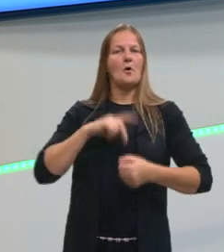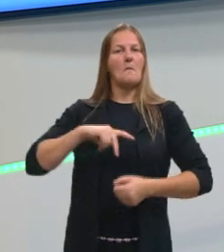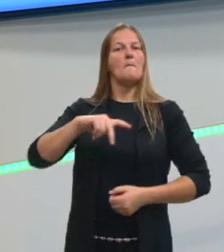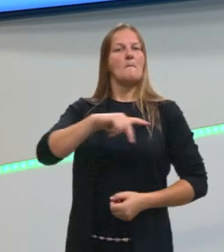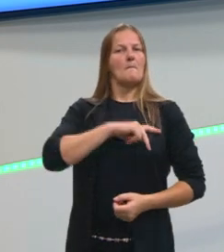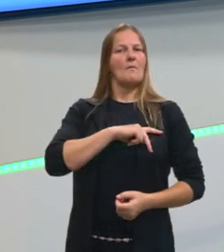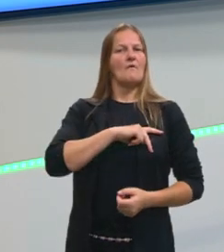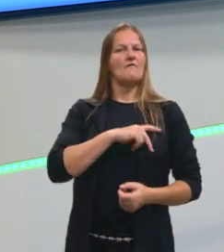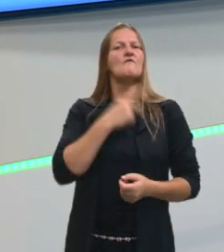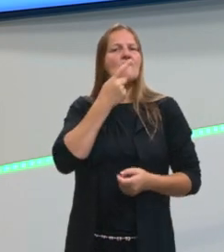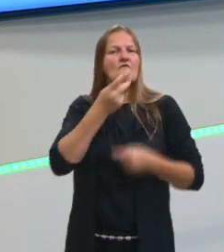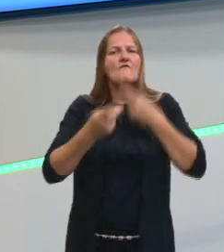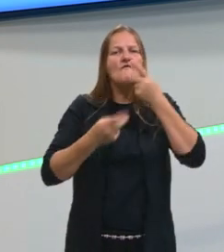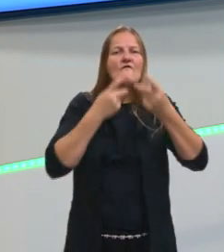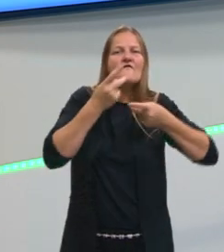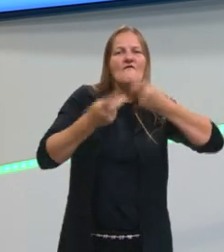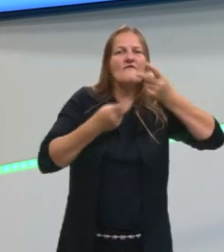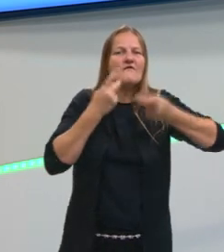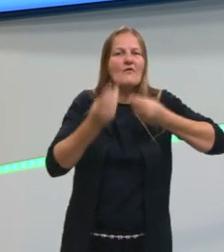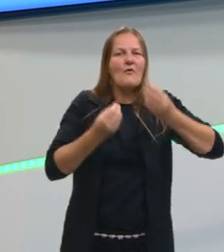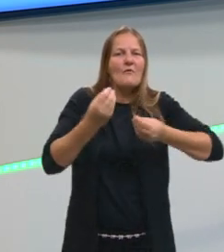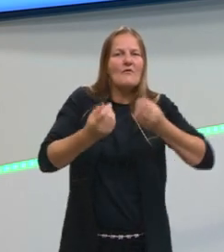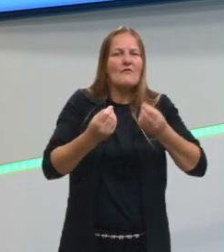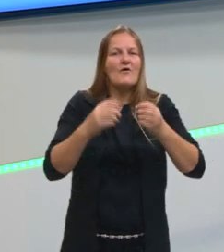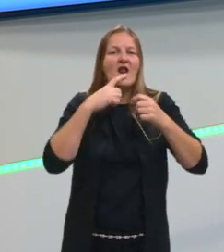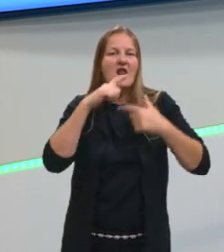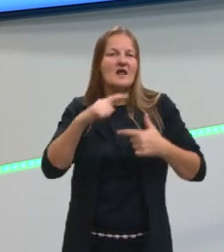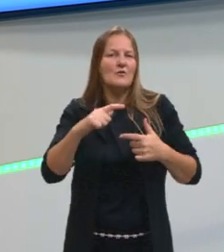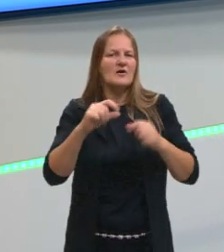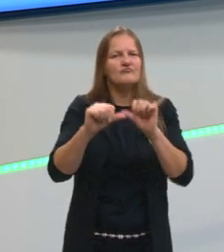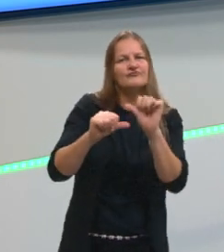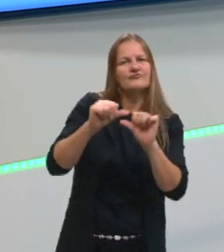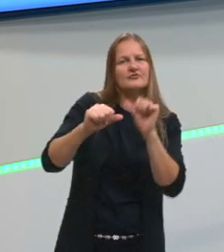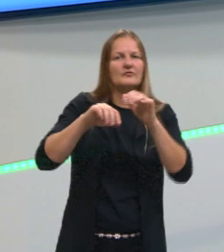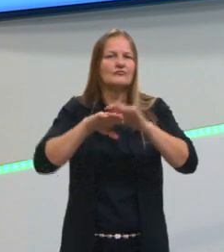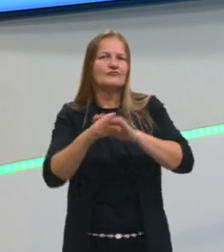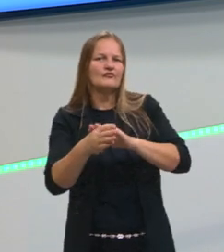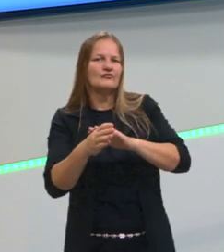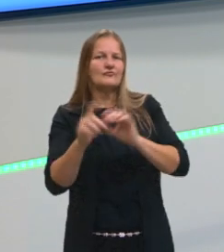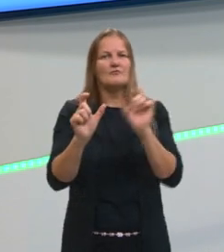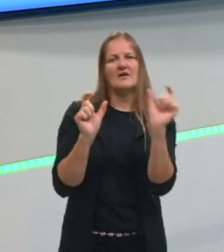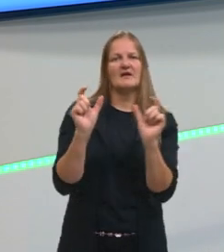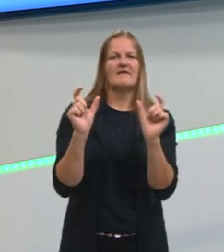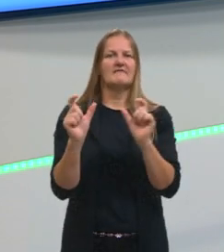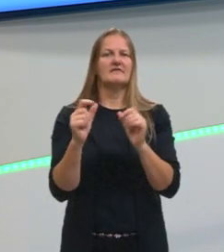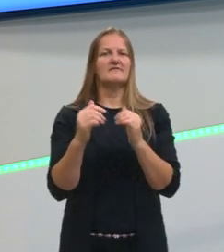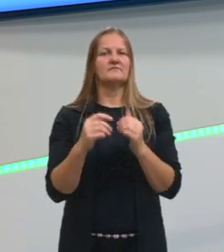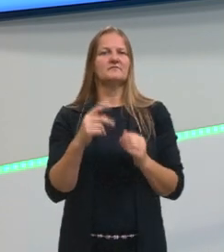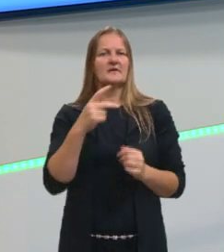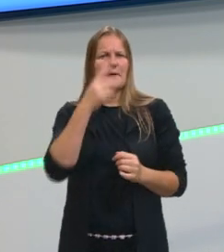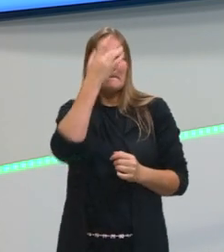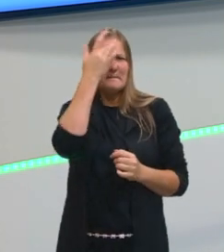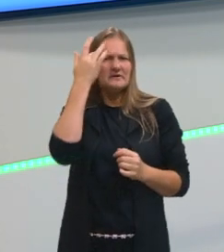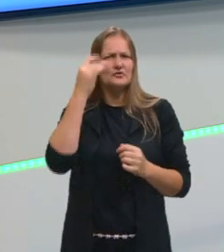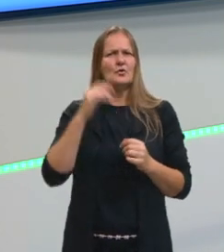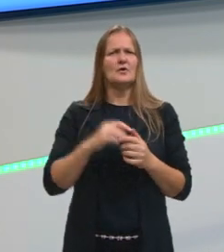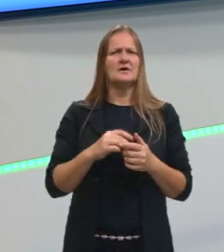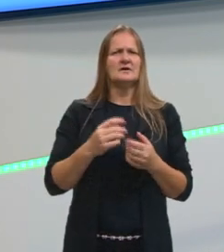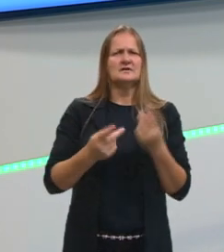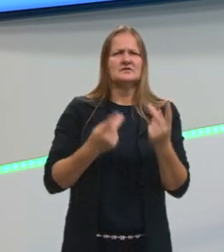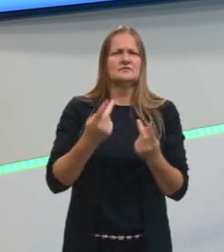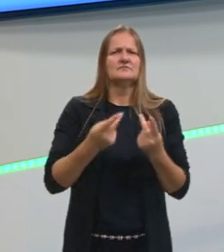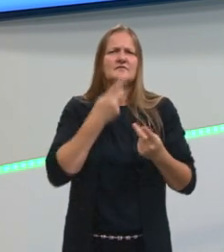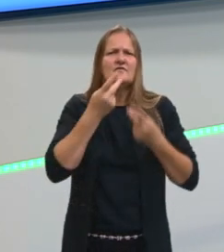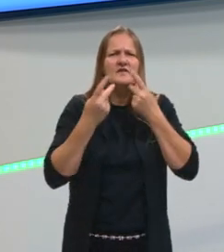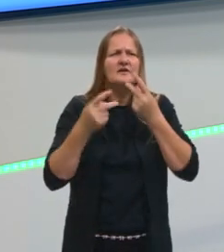o povo o povo é que determina se a língua vai ficar ou não o povo os falantes os ouvintes